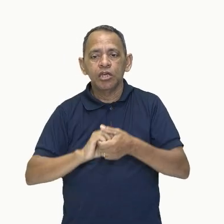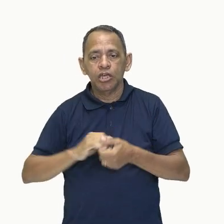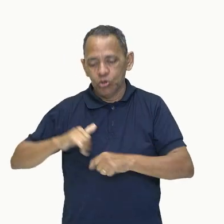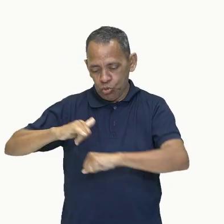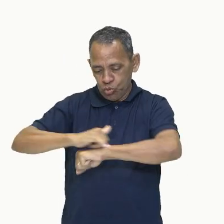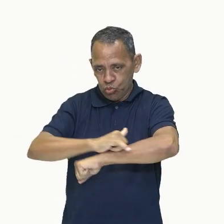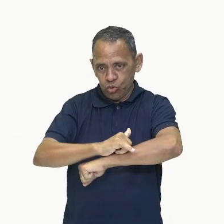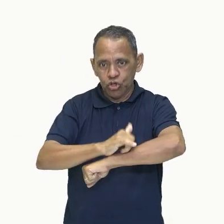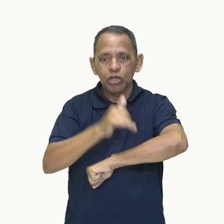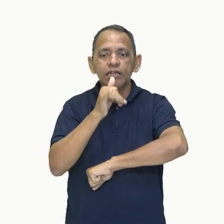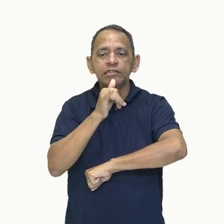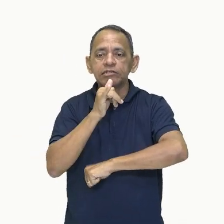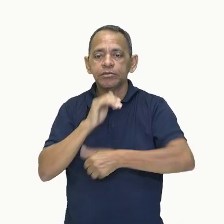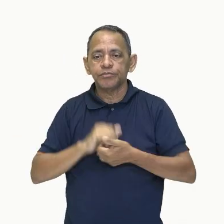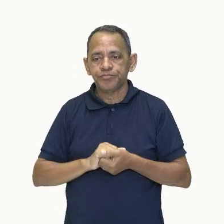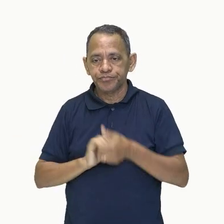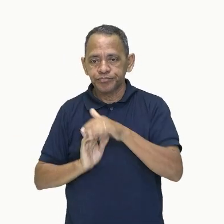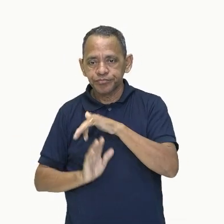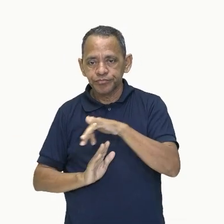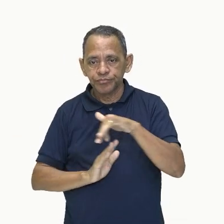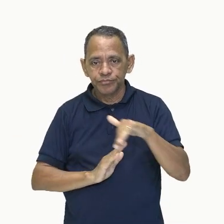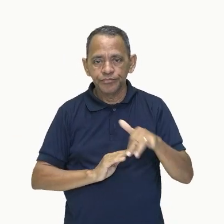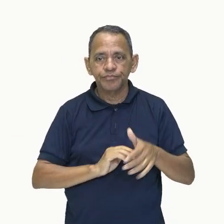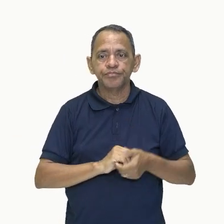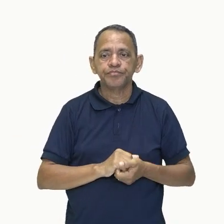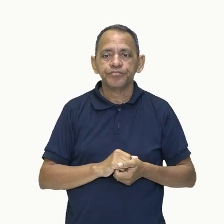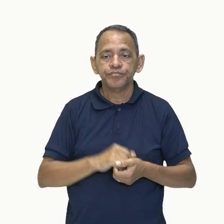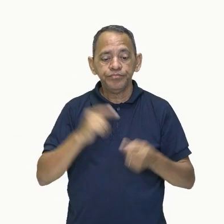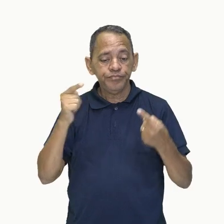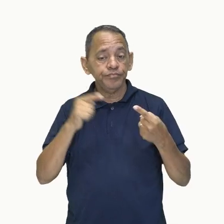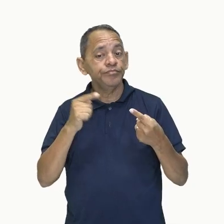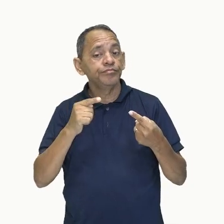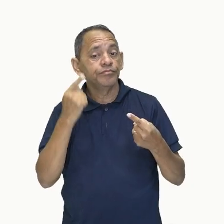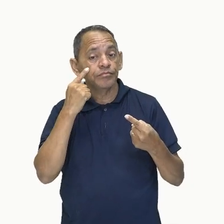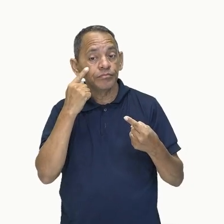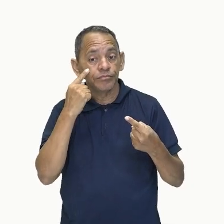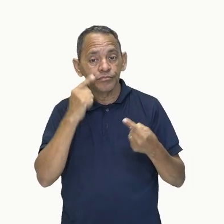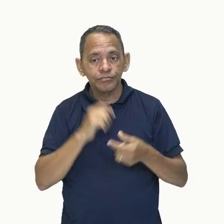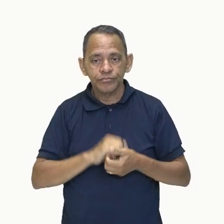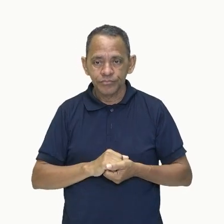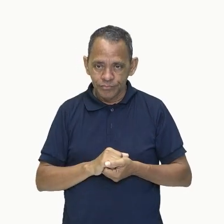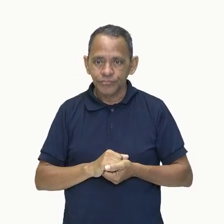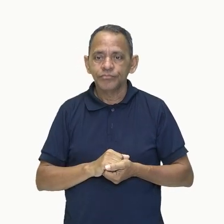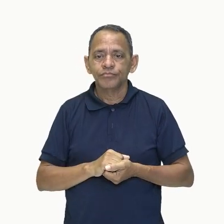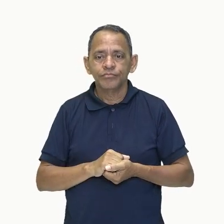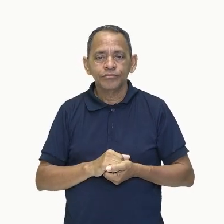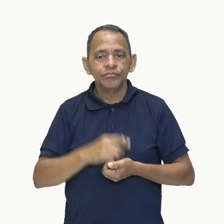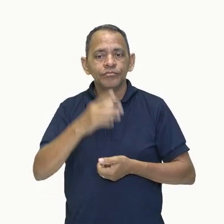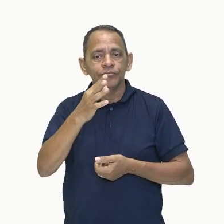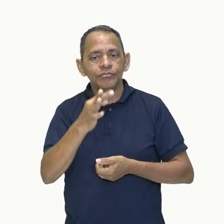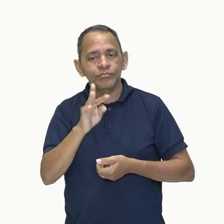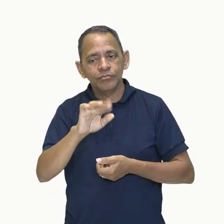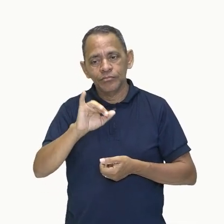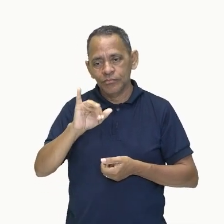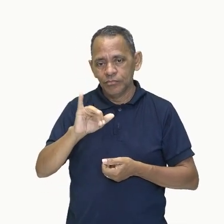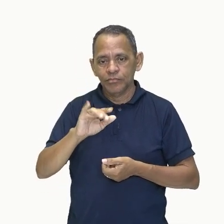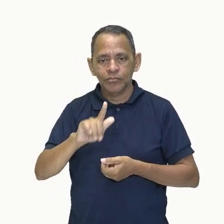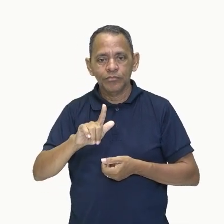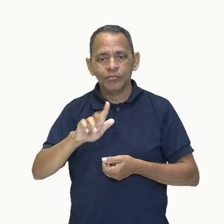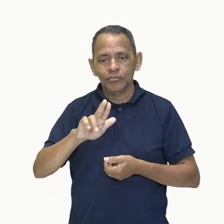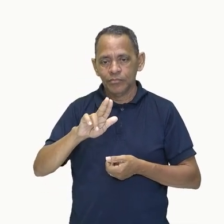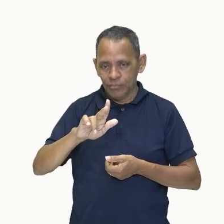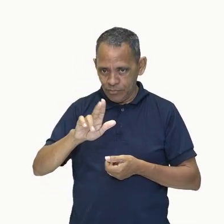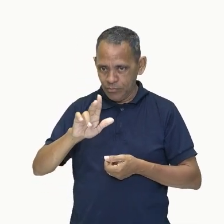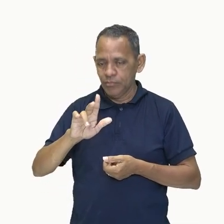vocês, né? No caso da lipase, é do triglicerídeos, tá? Das gorduras.